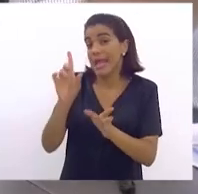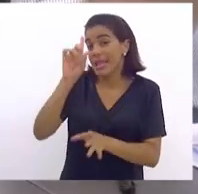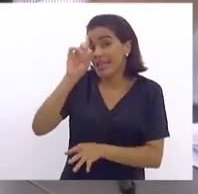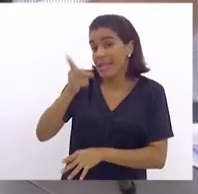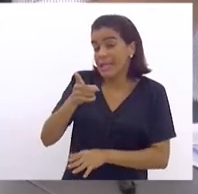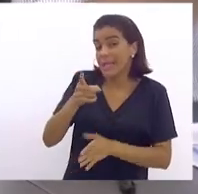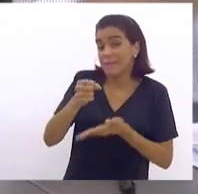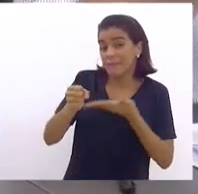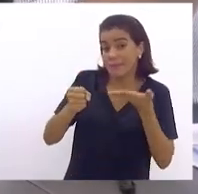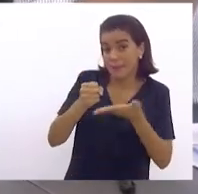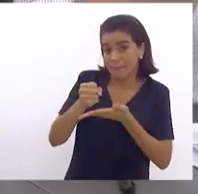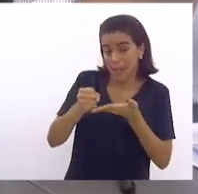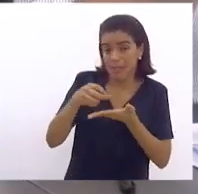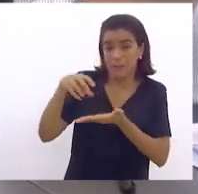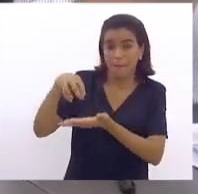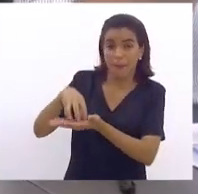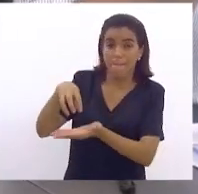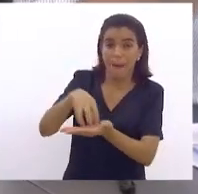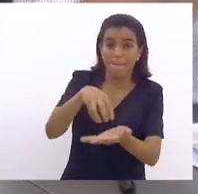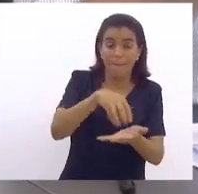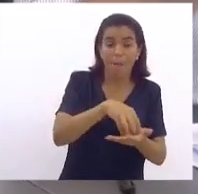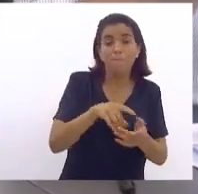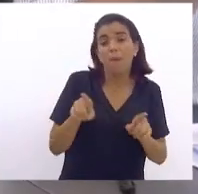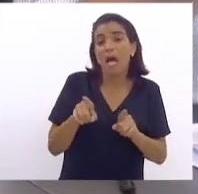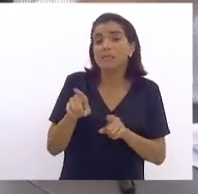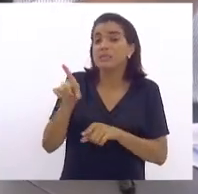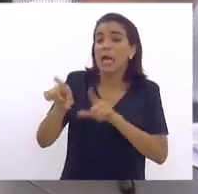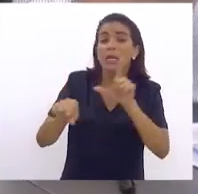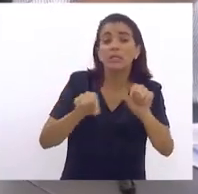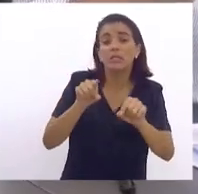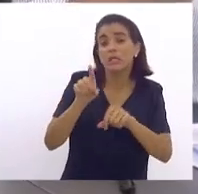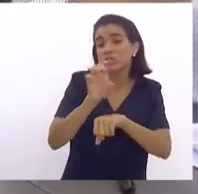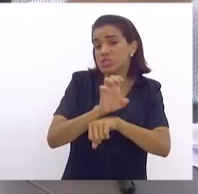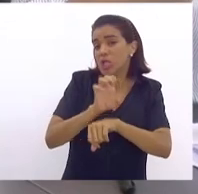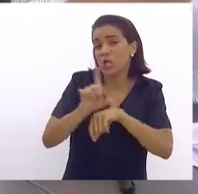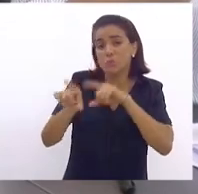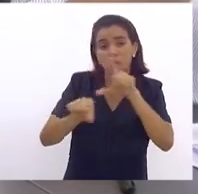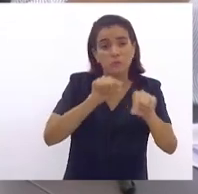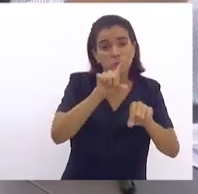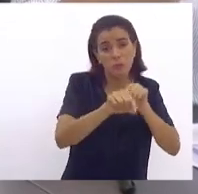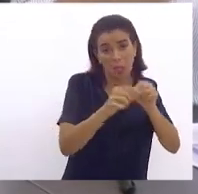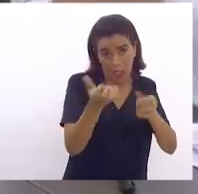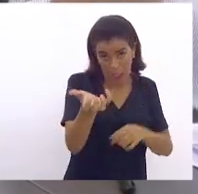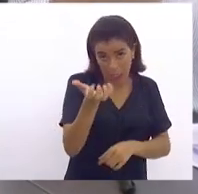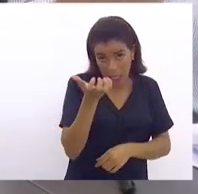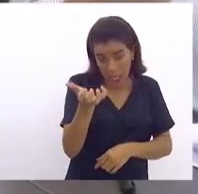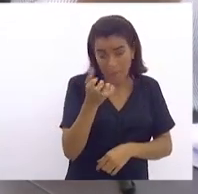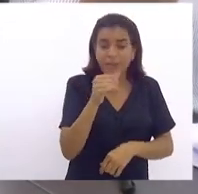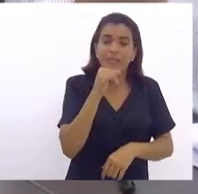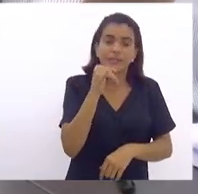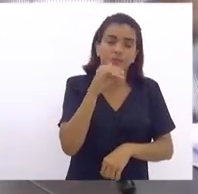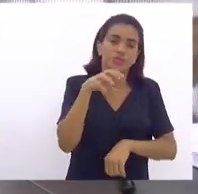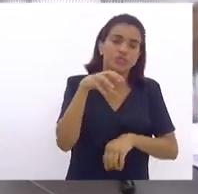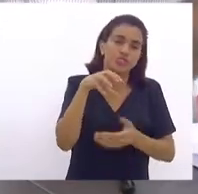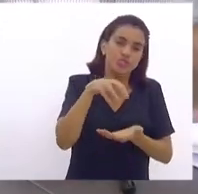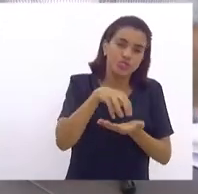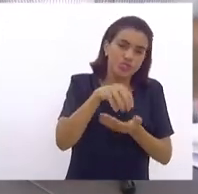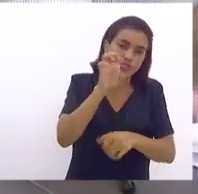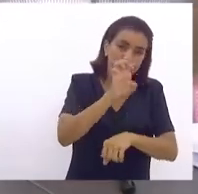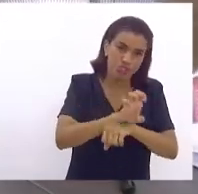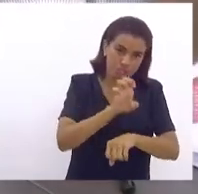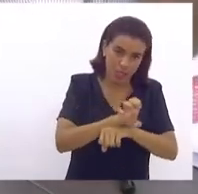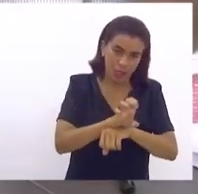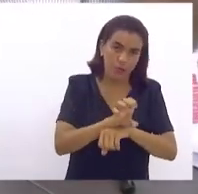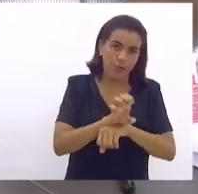base de quais são as unidades de conservação, mas faculta aos estados. Por exemplo, vou dar um exemplo. Estados como Mato Grosso não pode ter